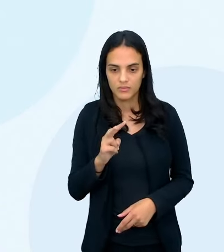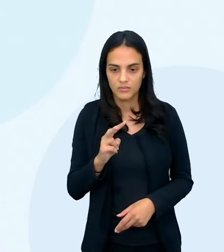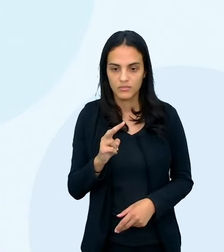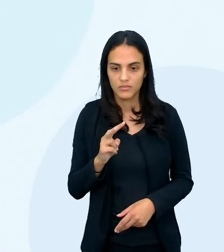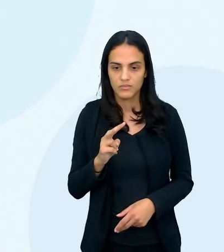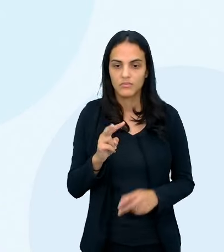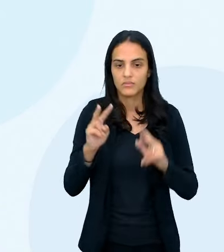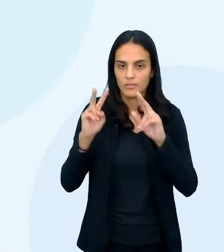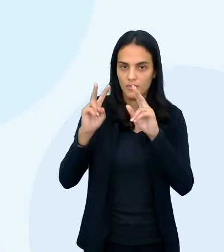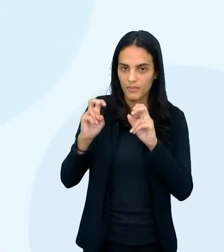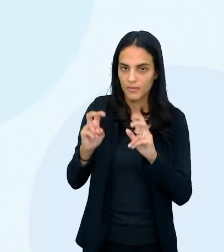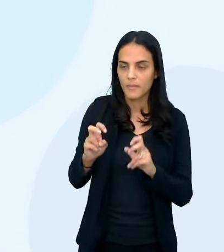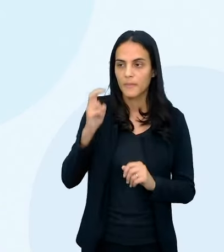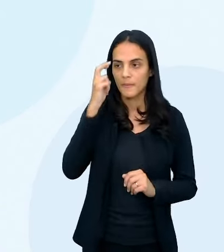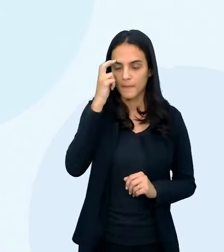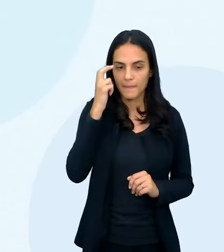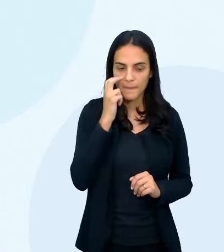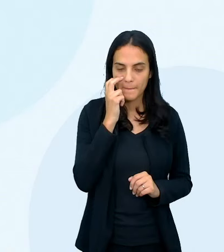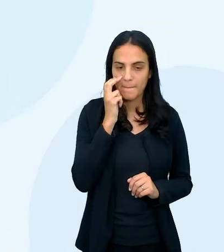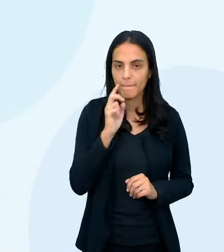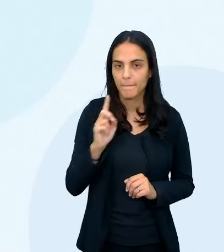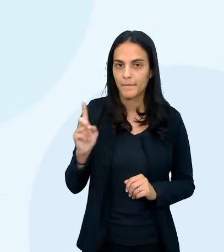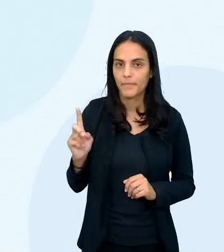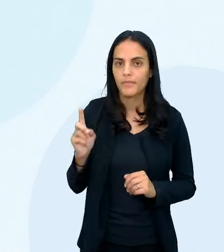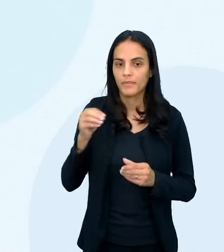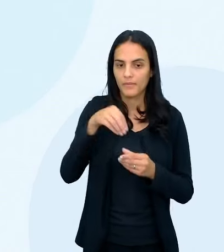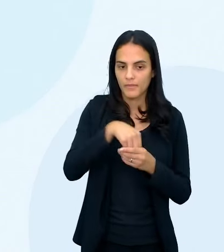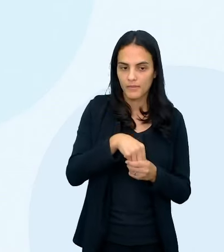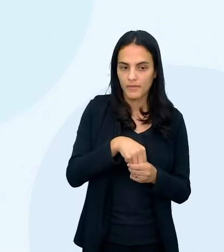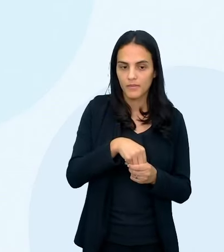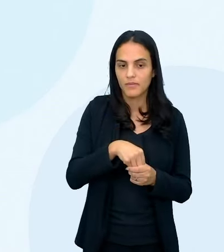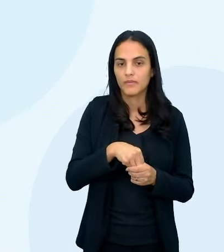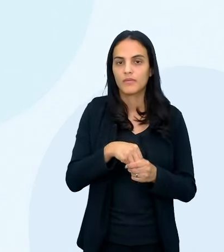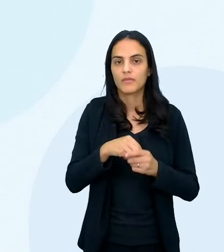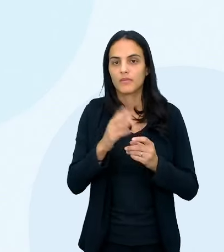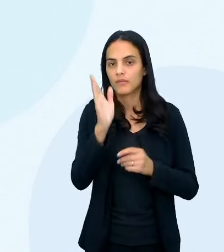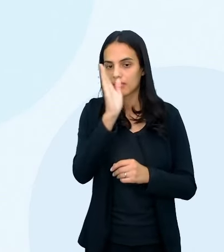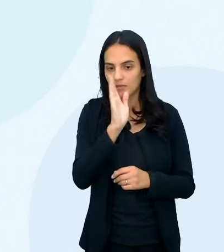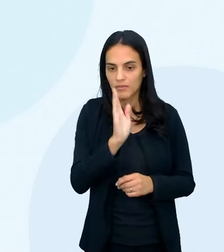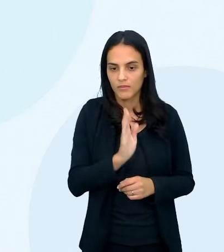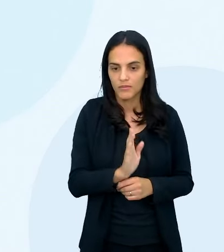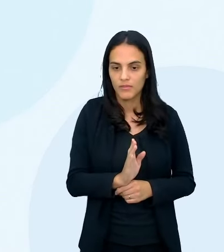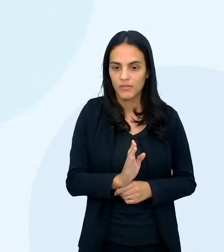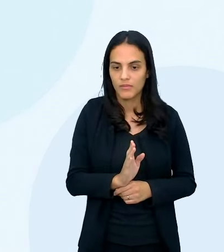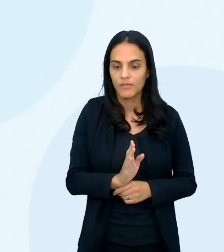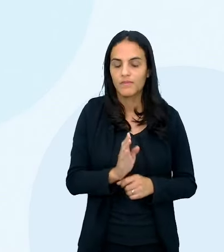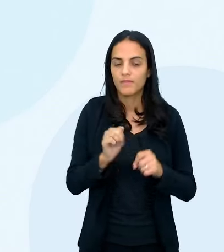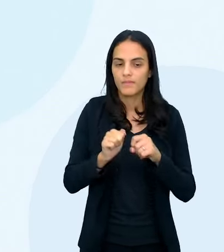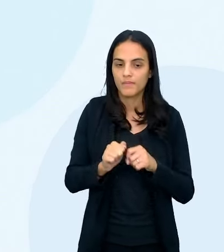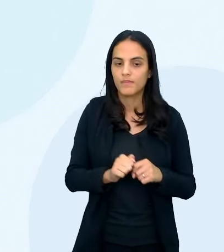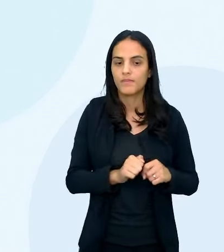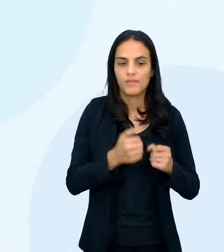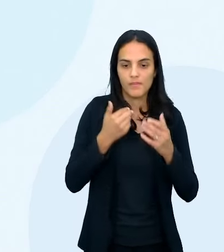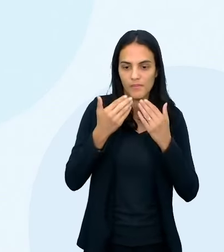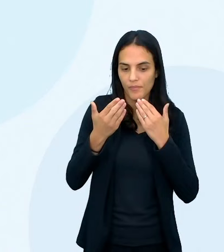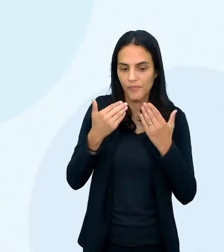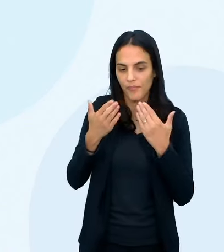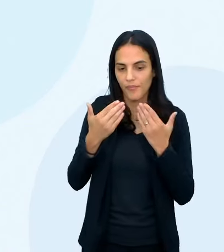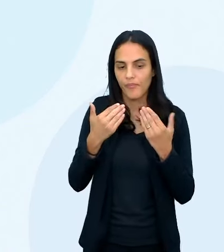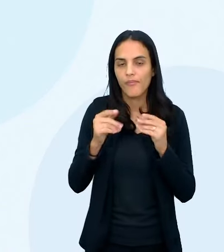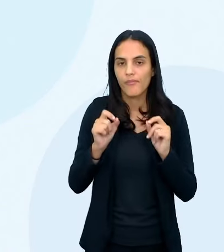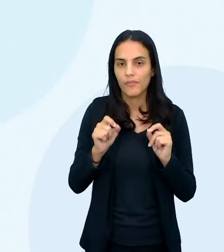olhar a questão da cultura aí dentro de uma identidade nacional, e vai fazer um diálogo